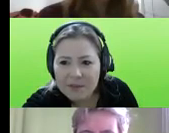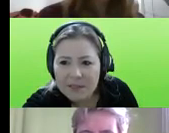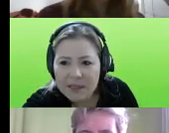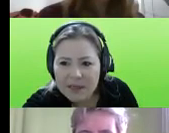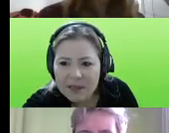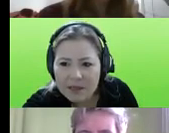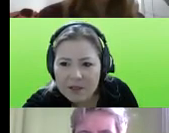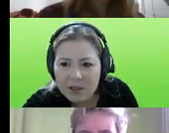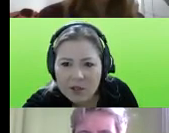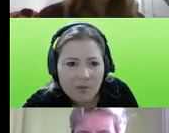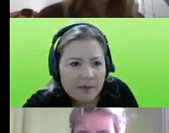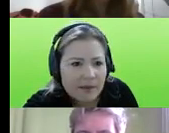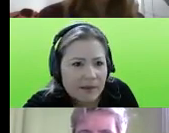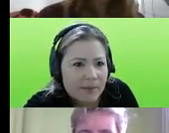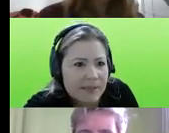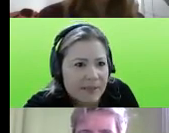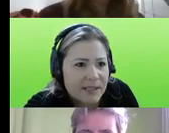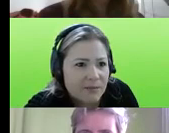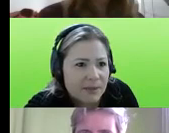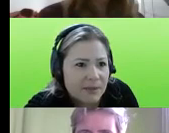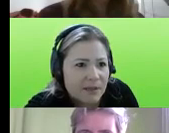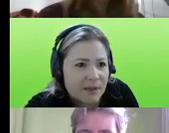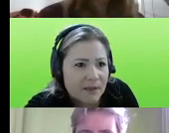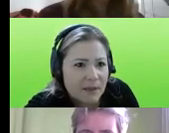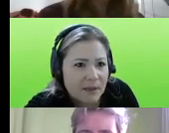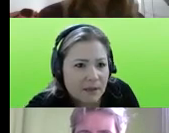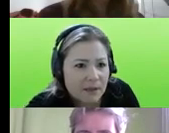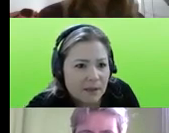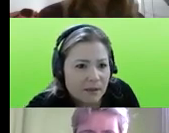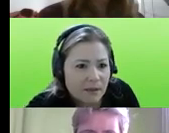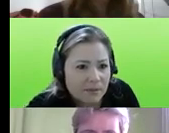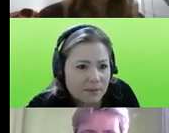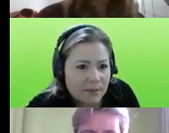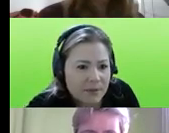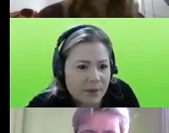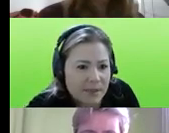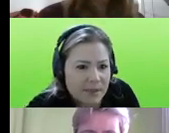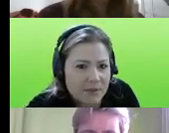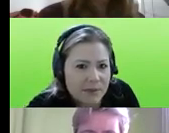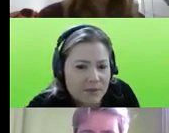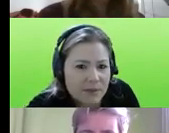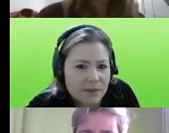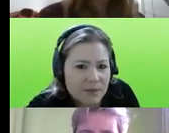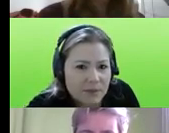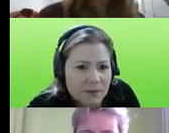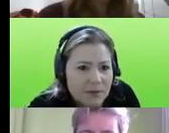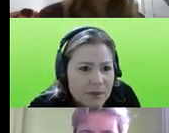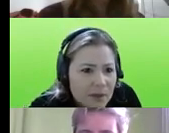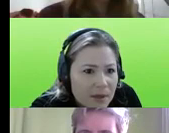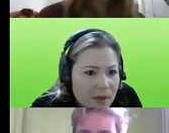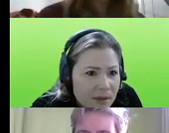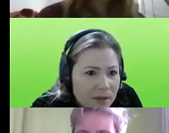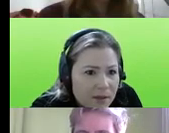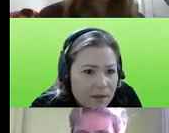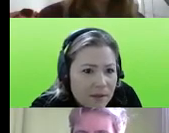mesma coisa lá, e daí a gente aumenta a apresentação para... Tá. Para visualizar as duas coisas juntas. Quando